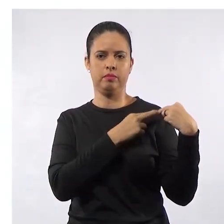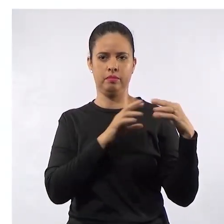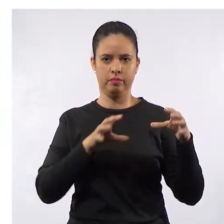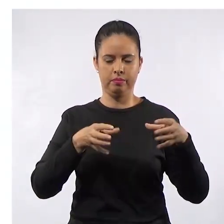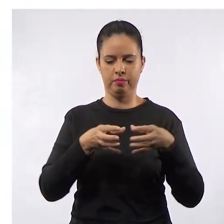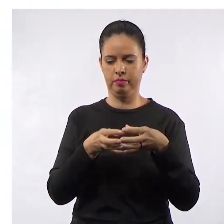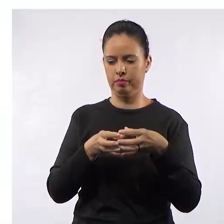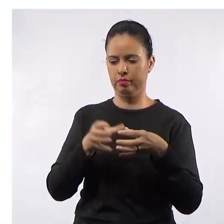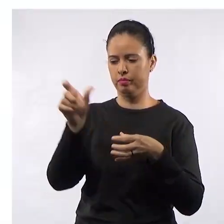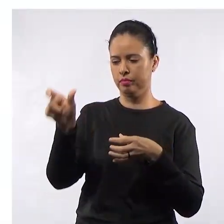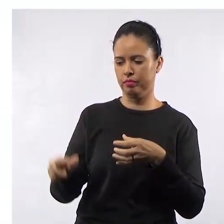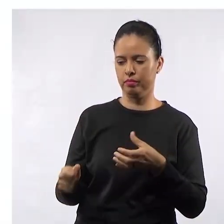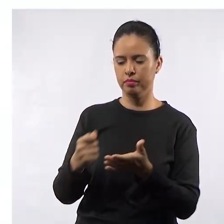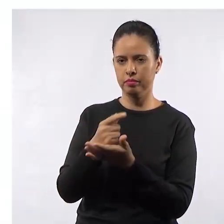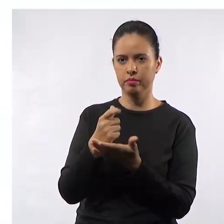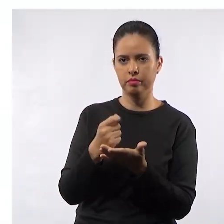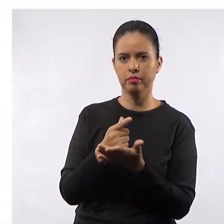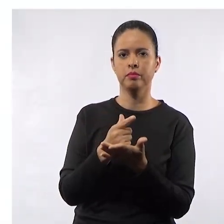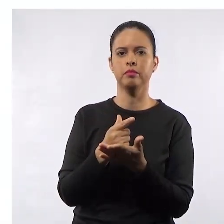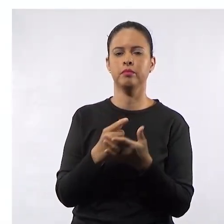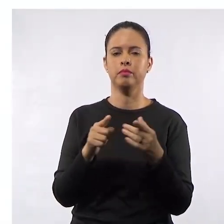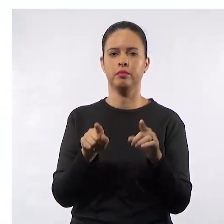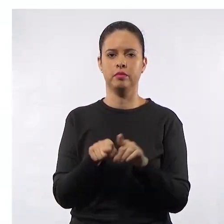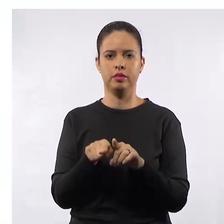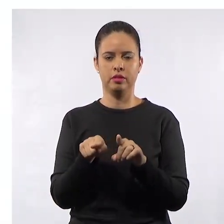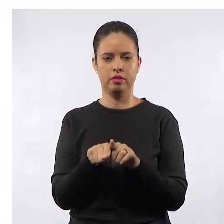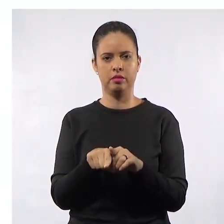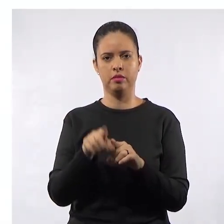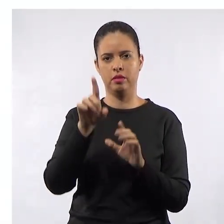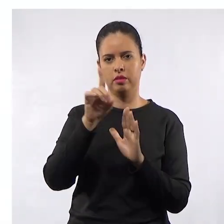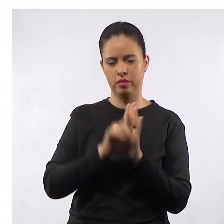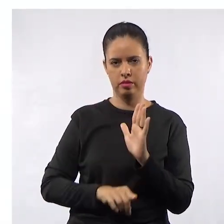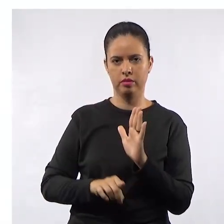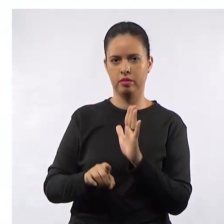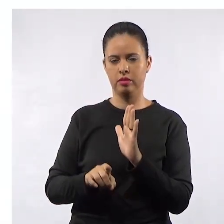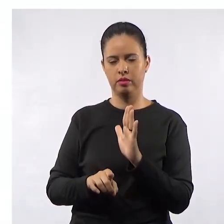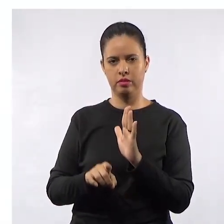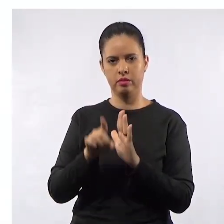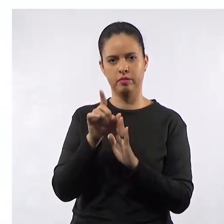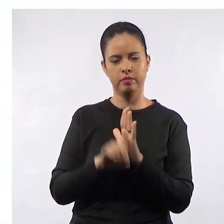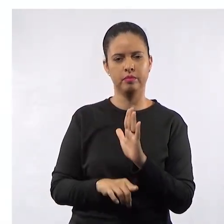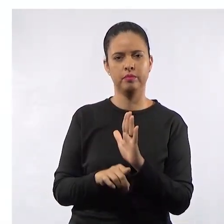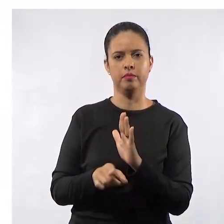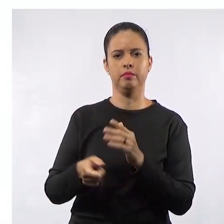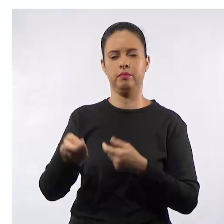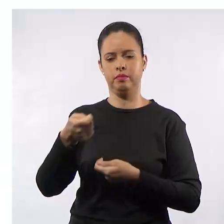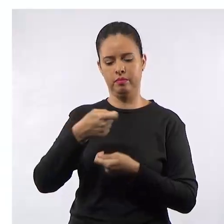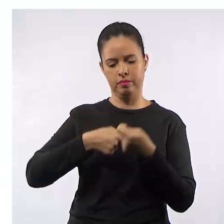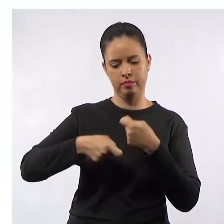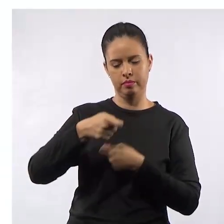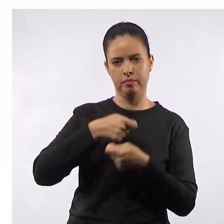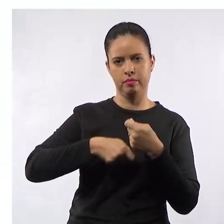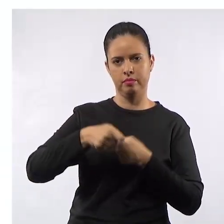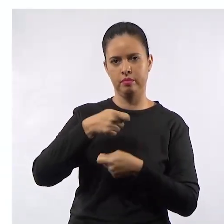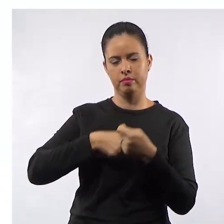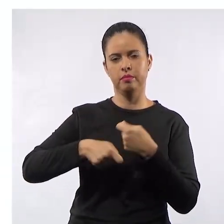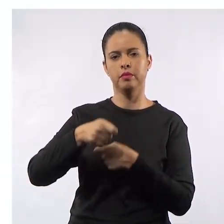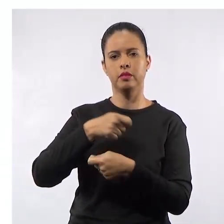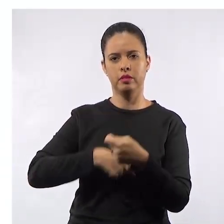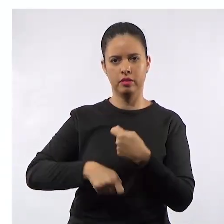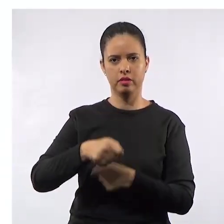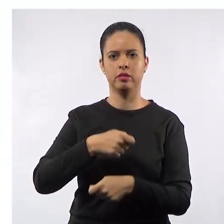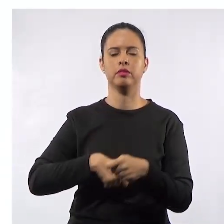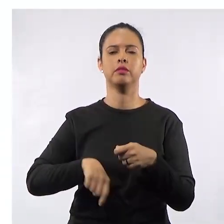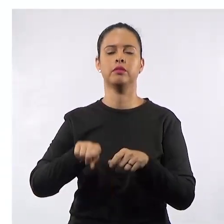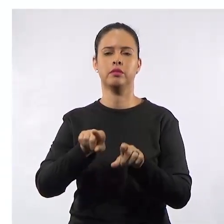do consumidor, tá? Vemos também momentos de direito de questões de cunho que